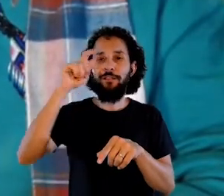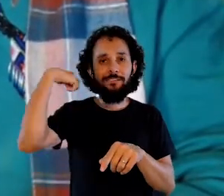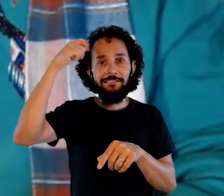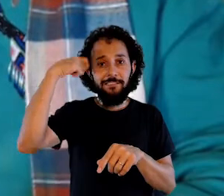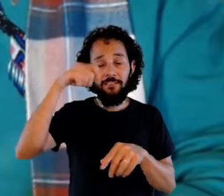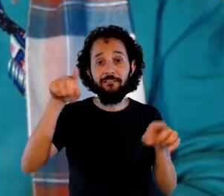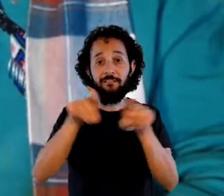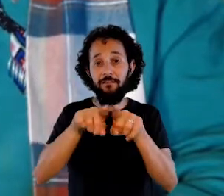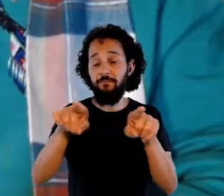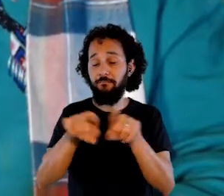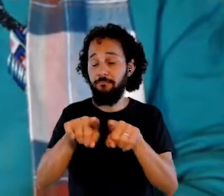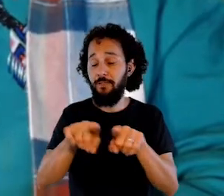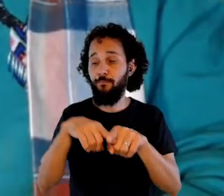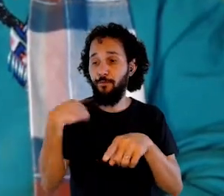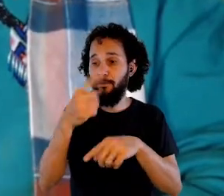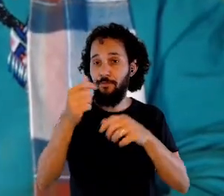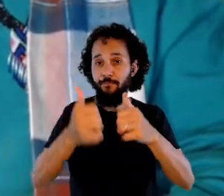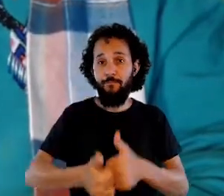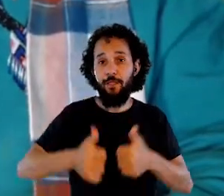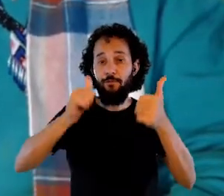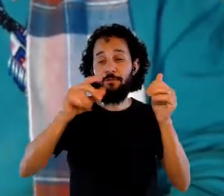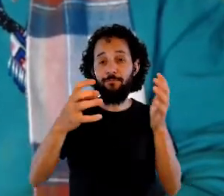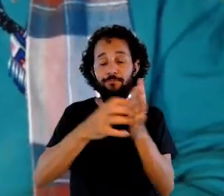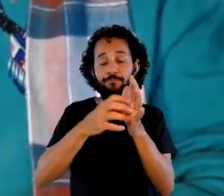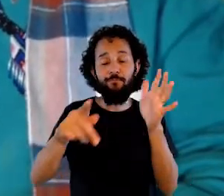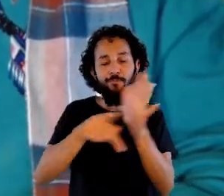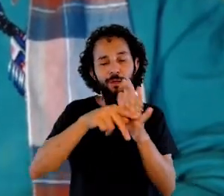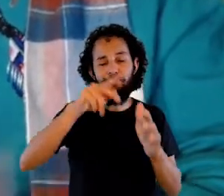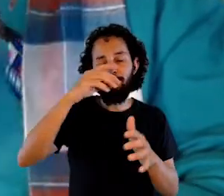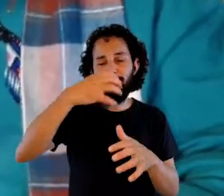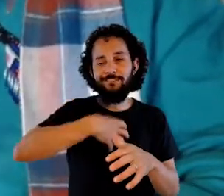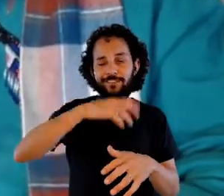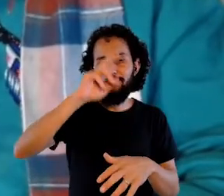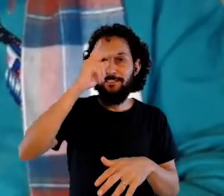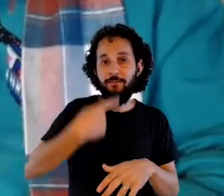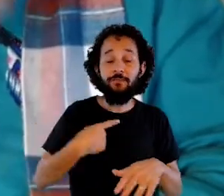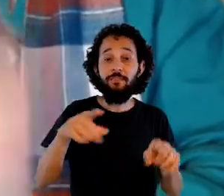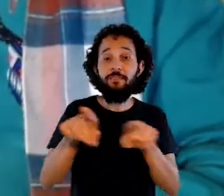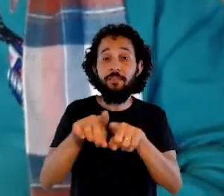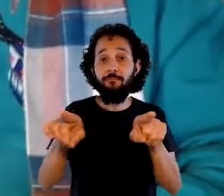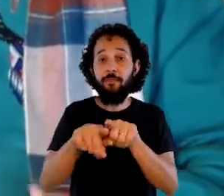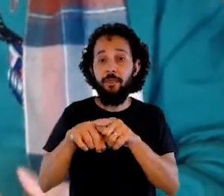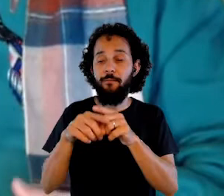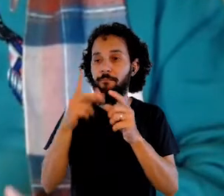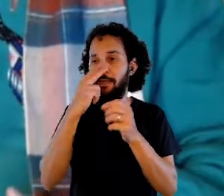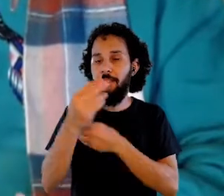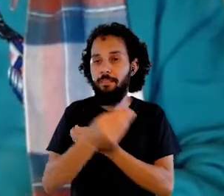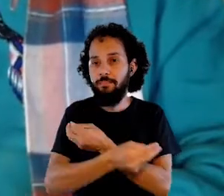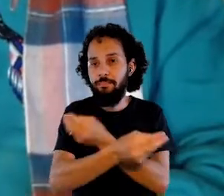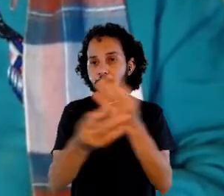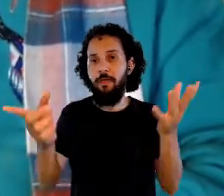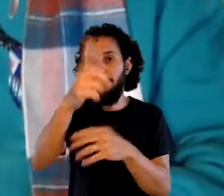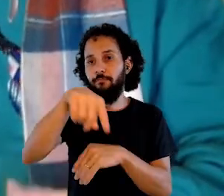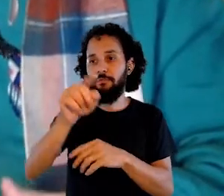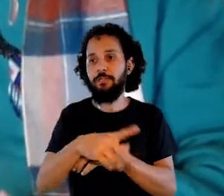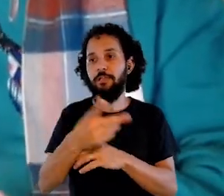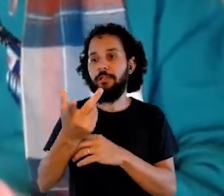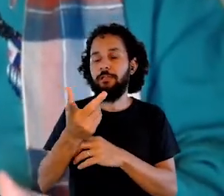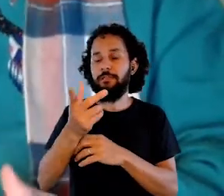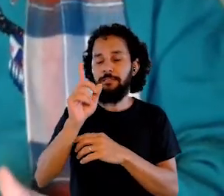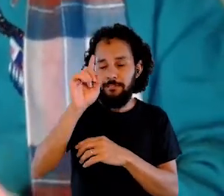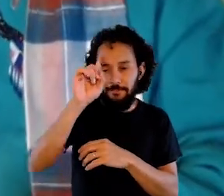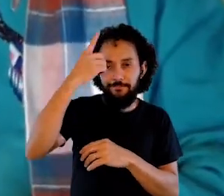como ser humano, né, e também como provocações para as nossas criações, para a gente também estar mais próximo do